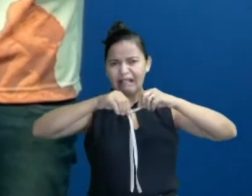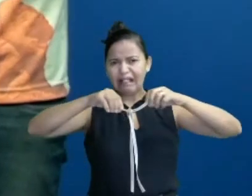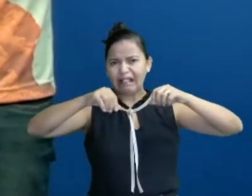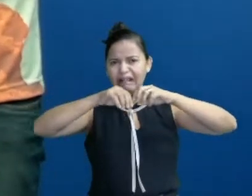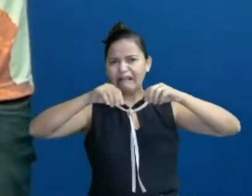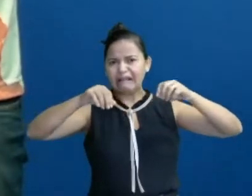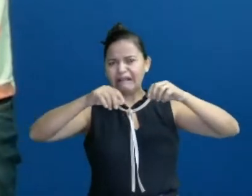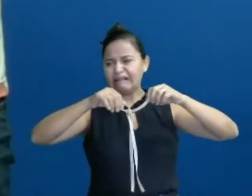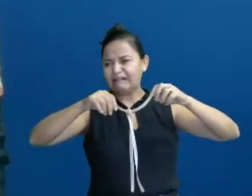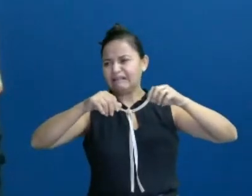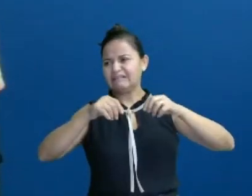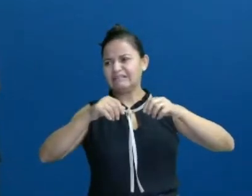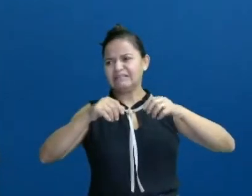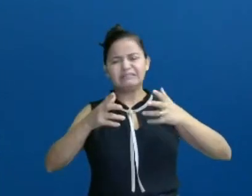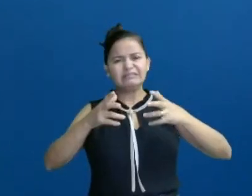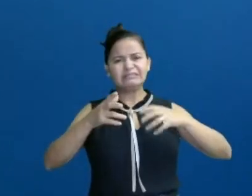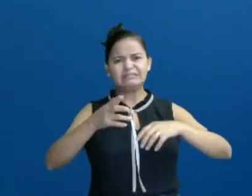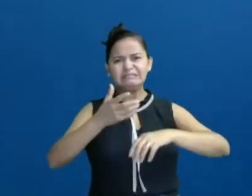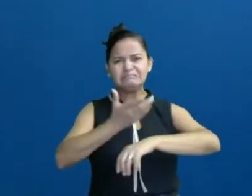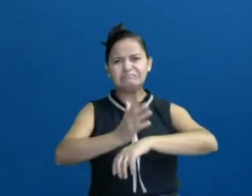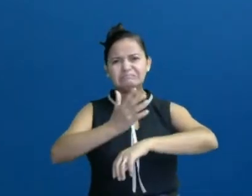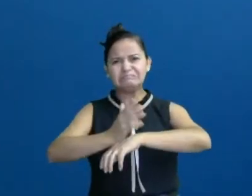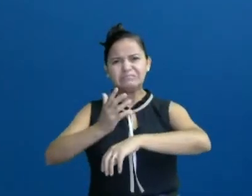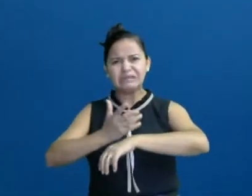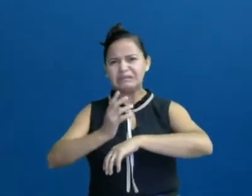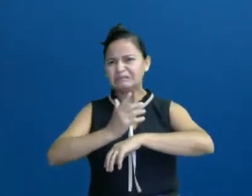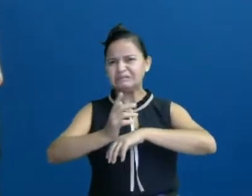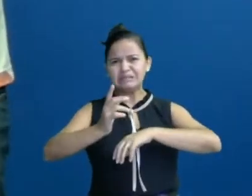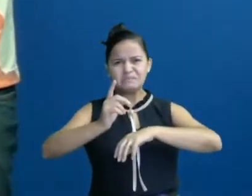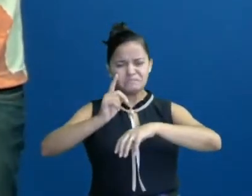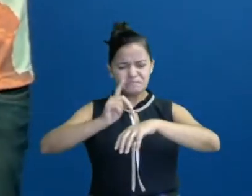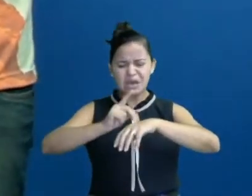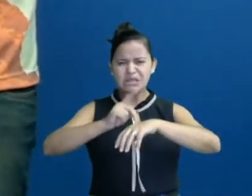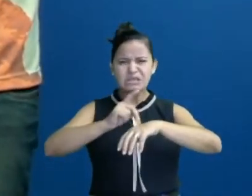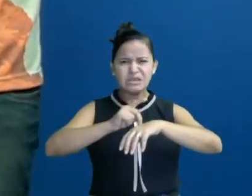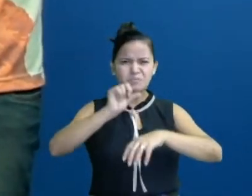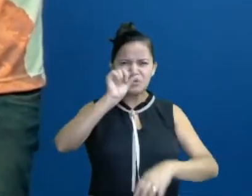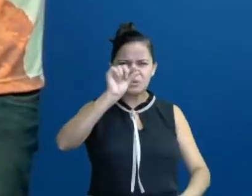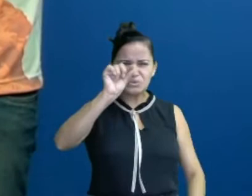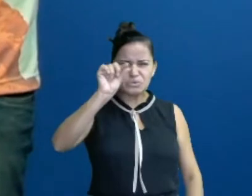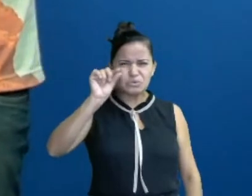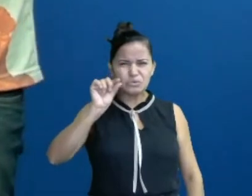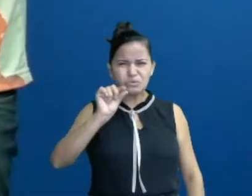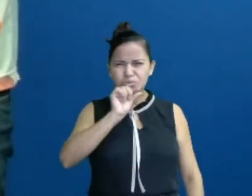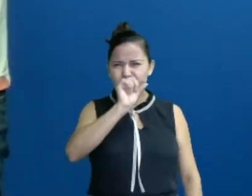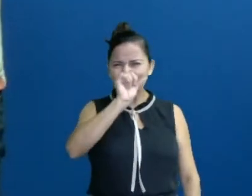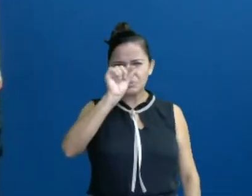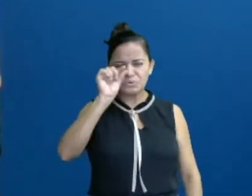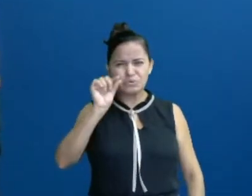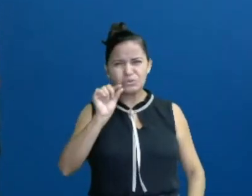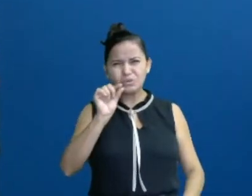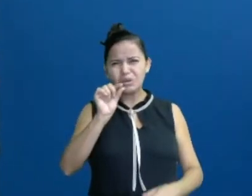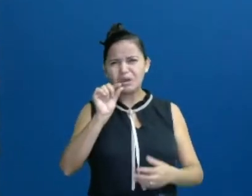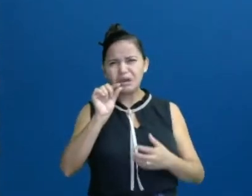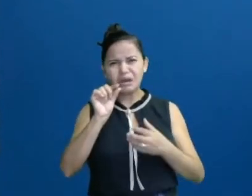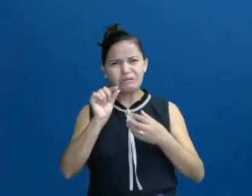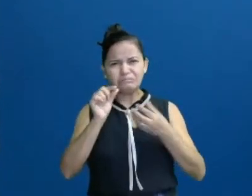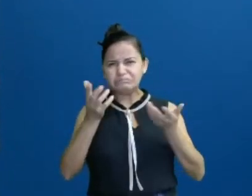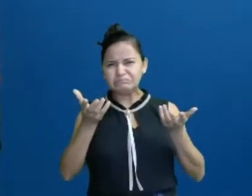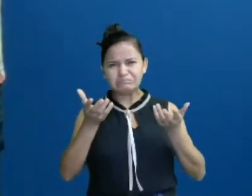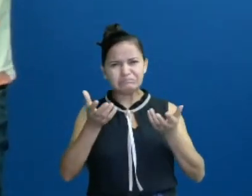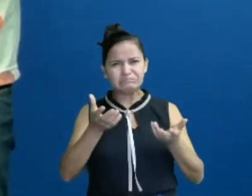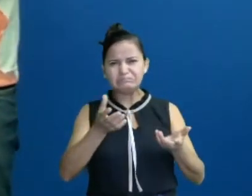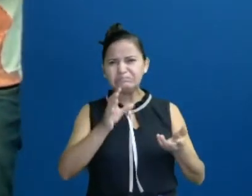Porque como ele é formado por várias pedrinhas, né? Por várias pedrinhas bem pequenininhas, e ele é muito permeável